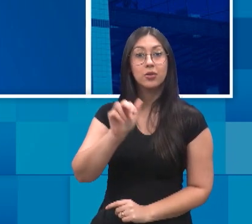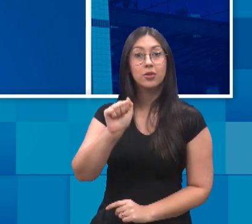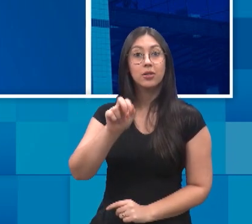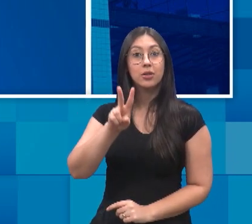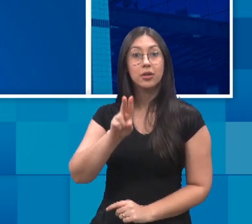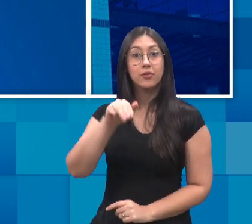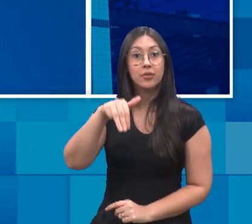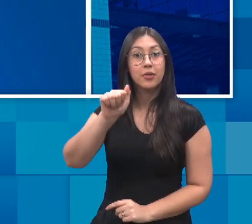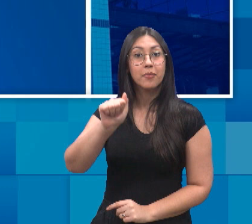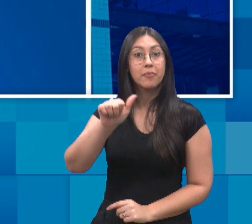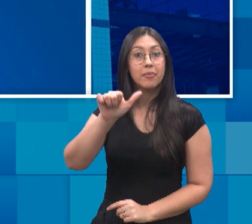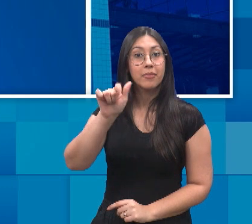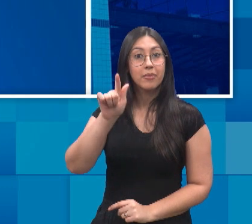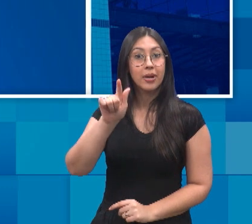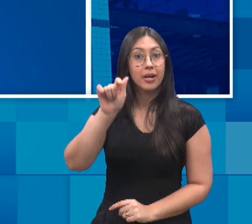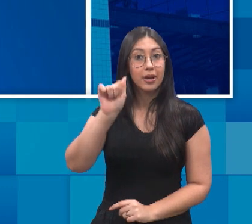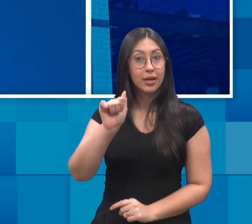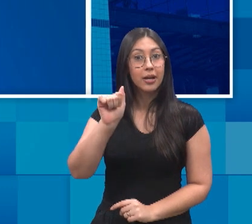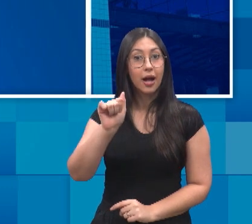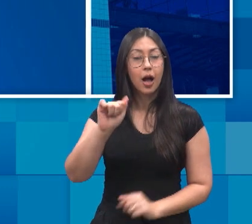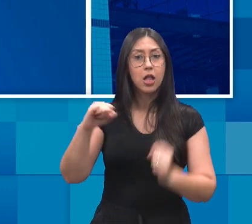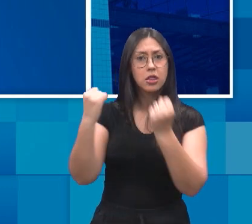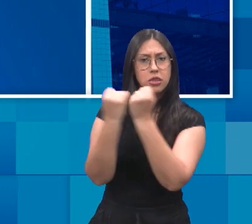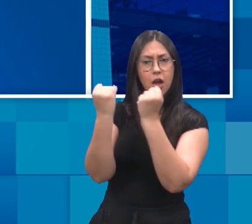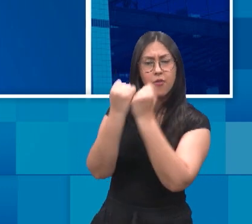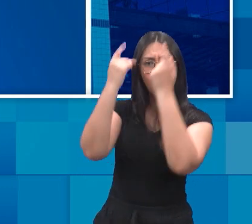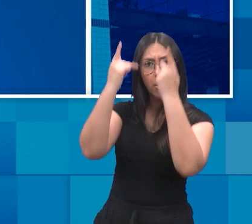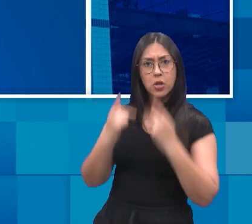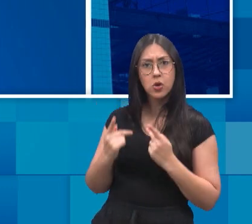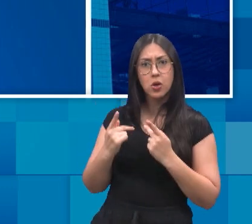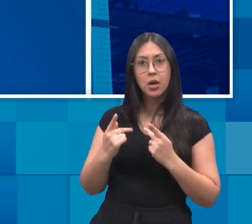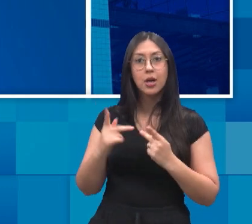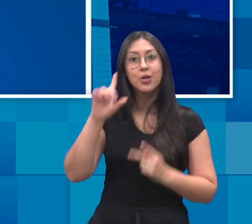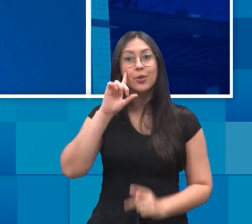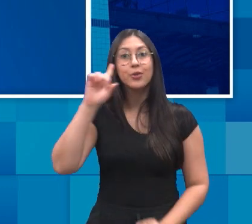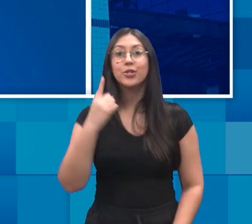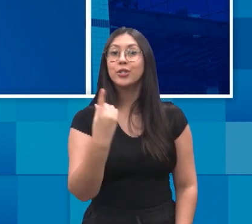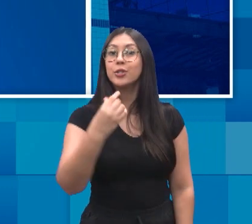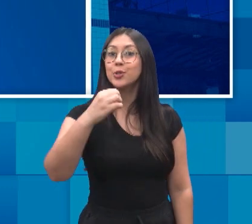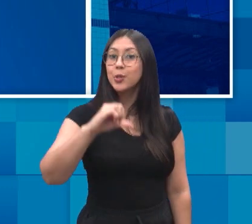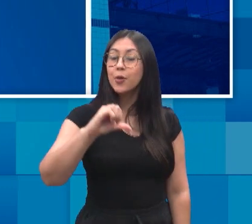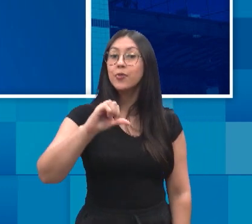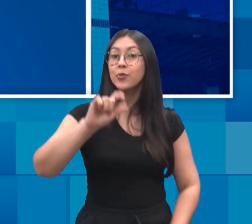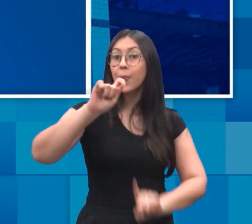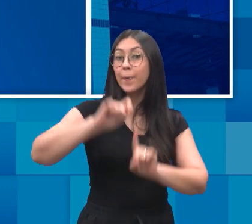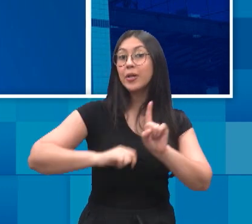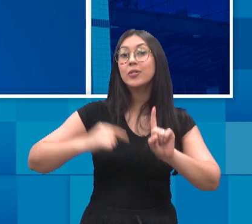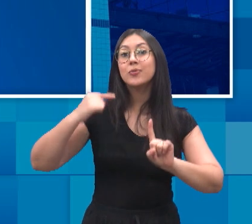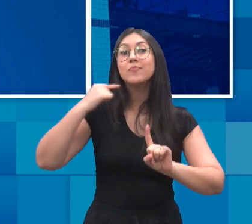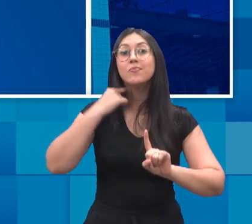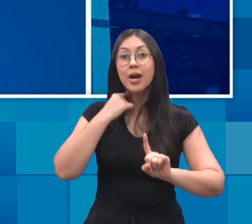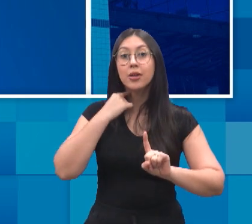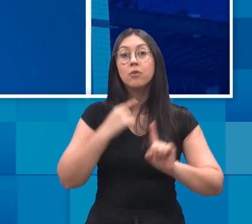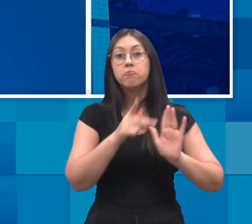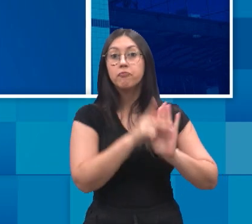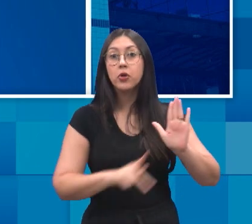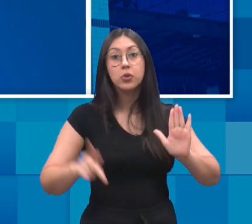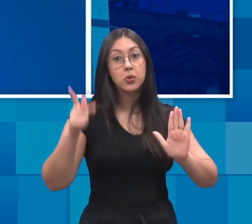a ser comemorado no dia 19 de maio. Rito ordinário, Comissão